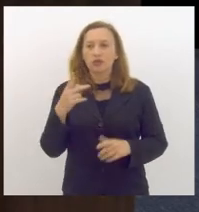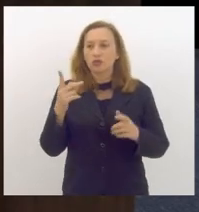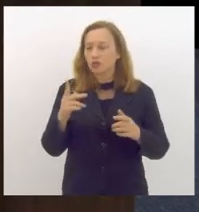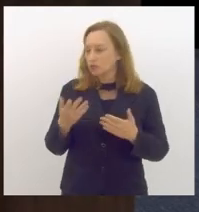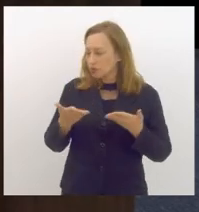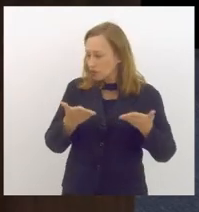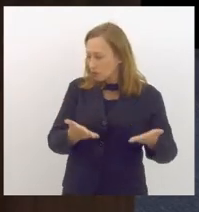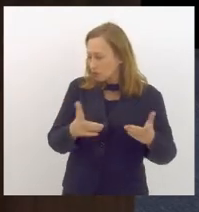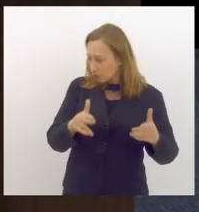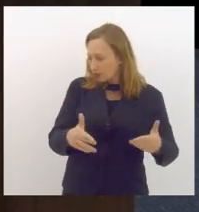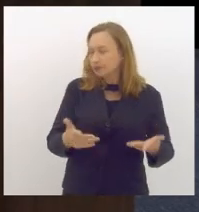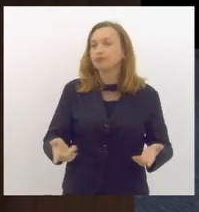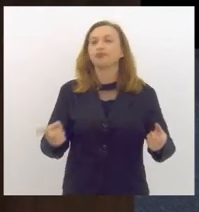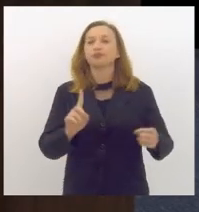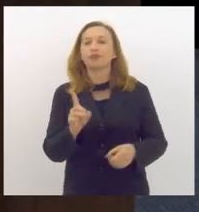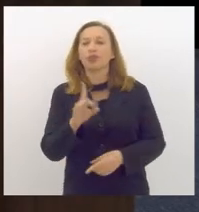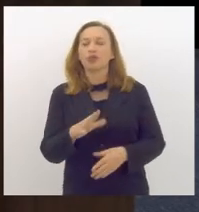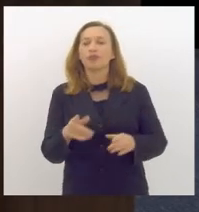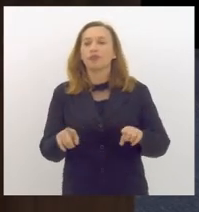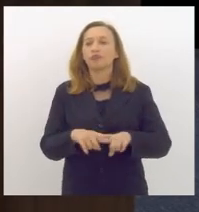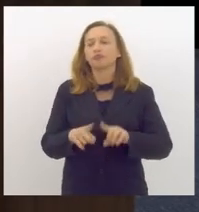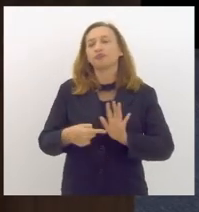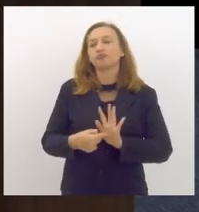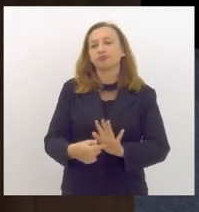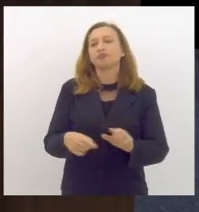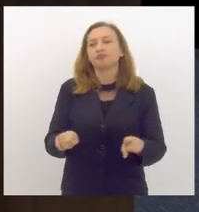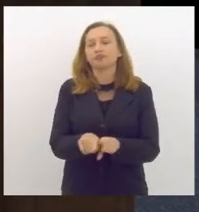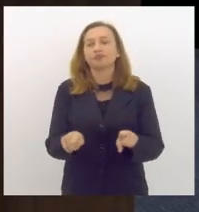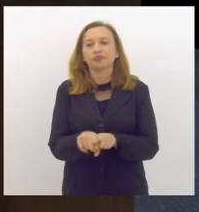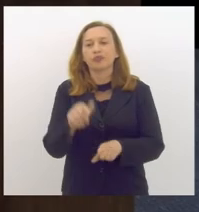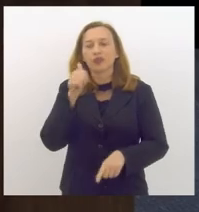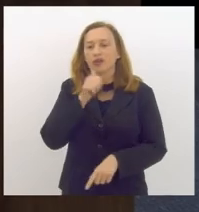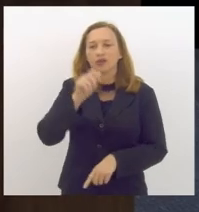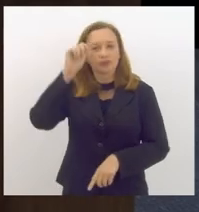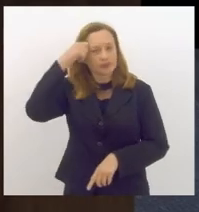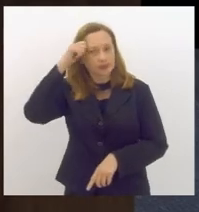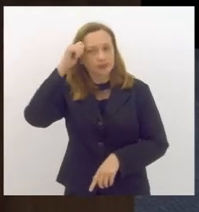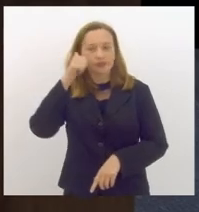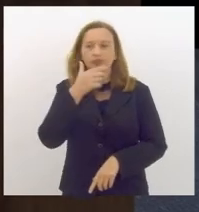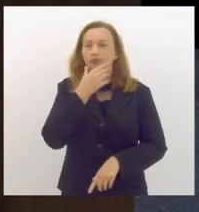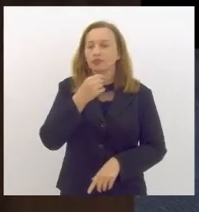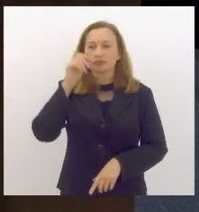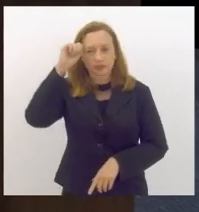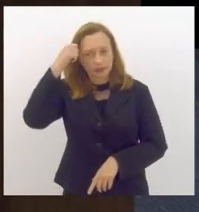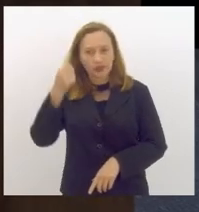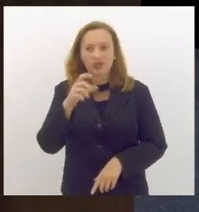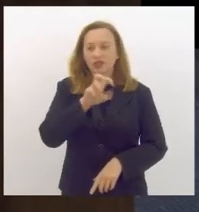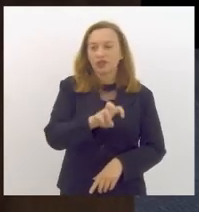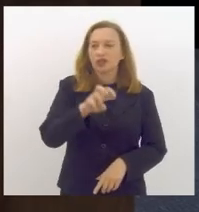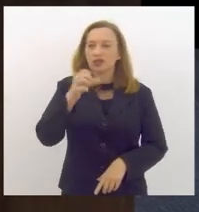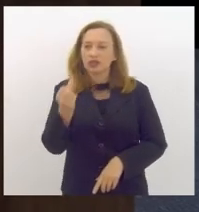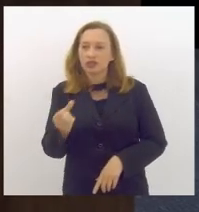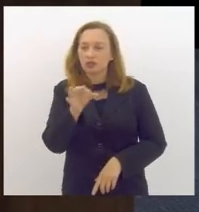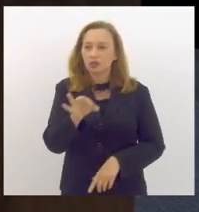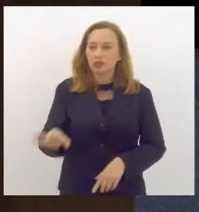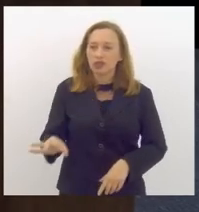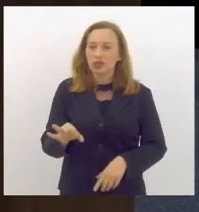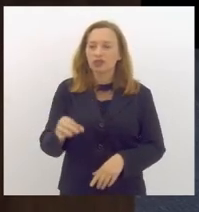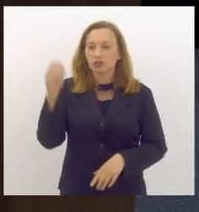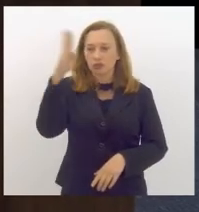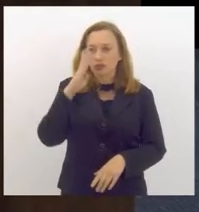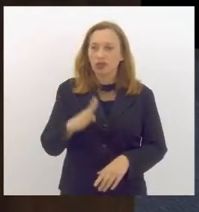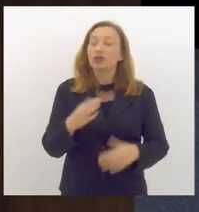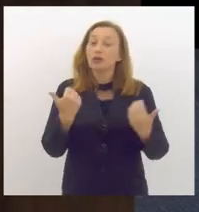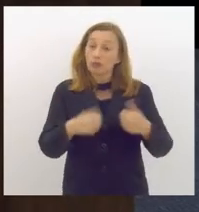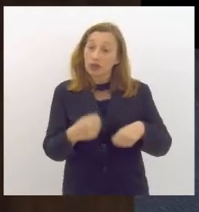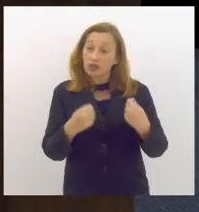não só isso. Isso demonstra também que pretos e pretas, que são 56% da população brasileira,